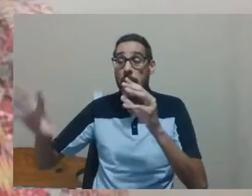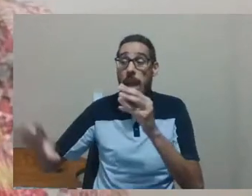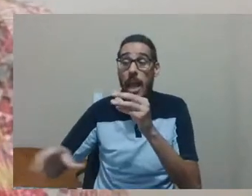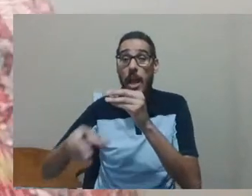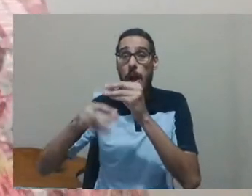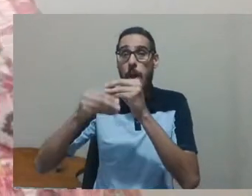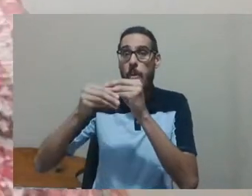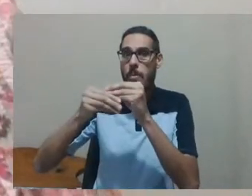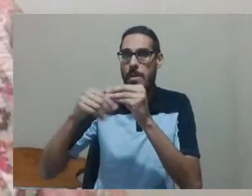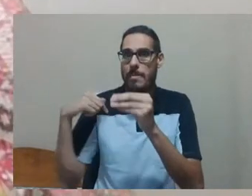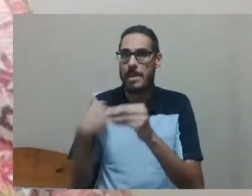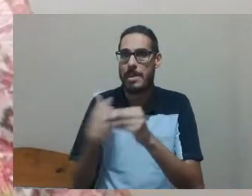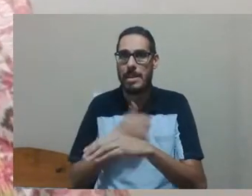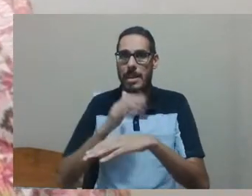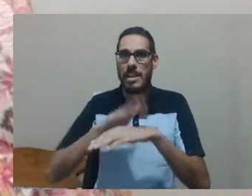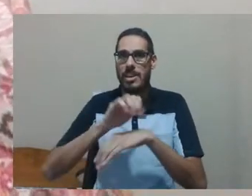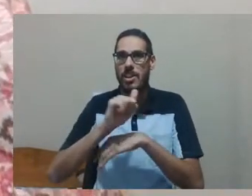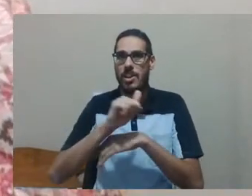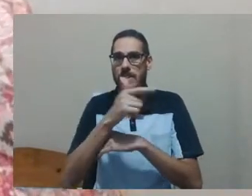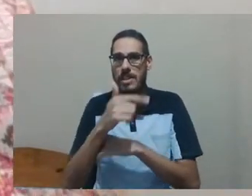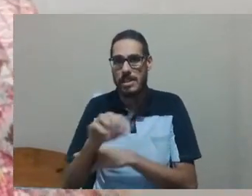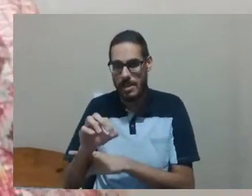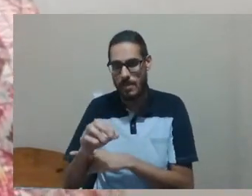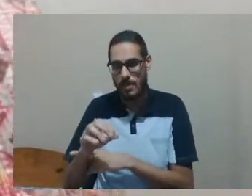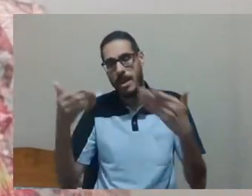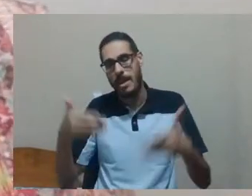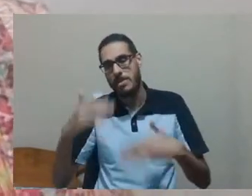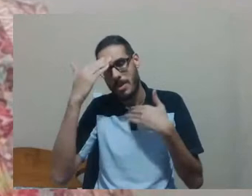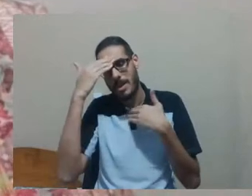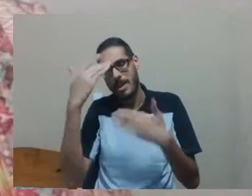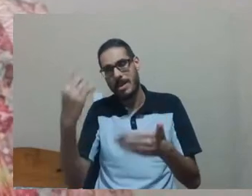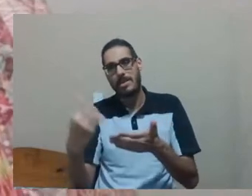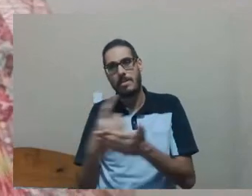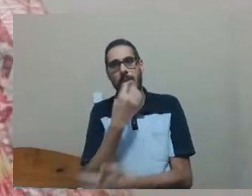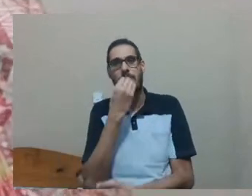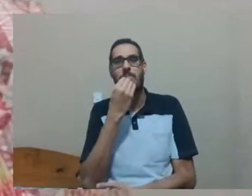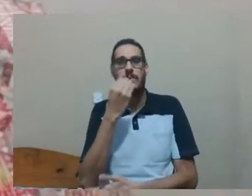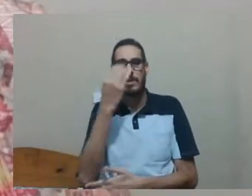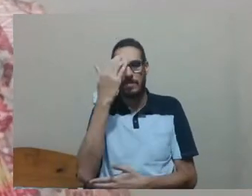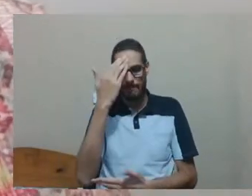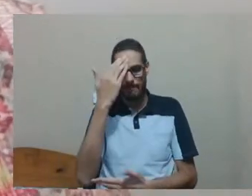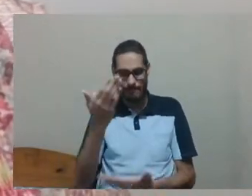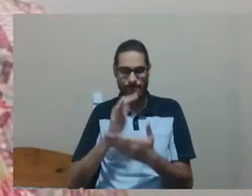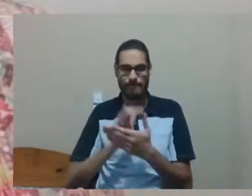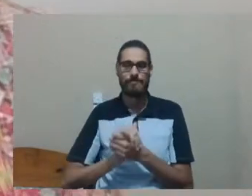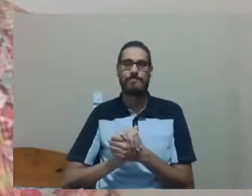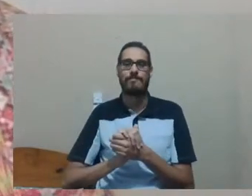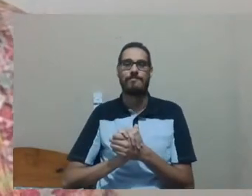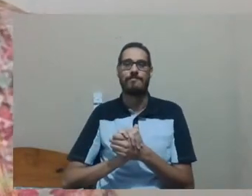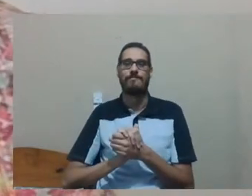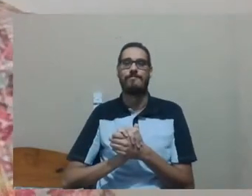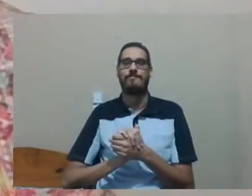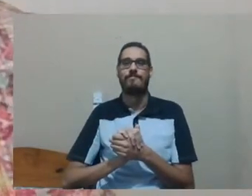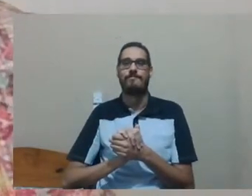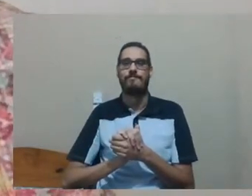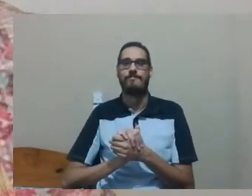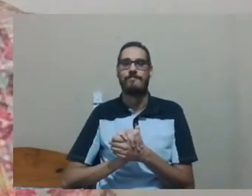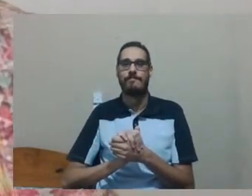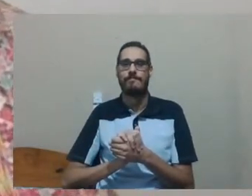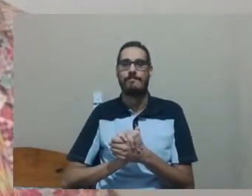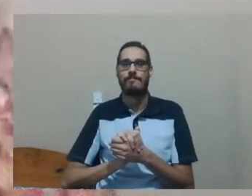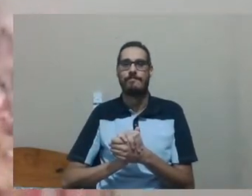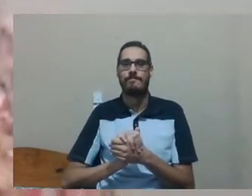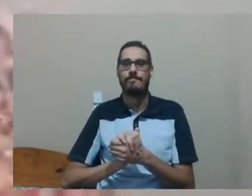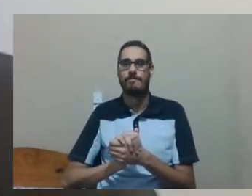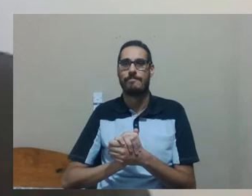complementar. Então, é isso. Agradeço a pergunta e muito obrigado. Até a próxima. Obrigado,